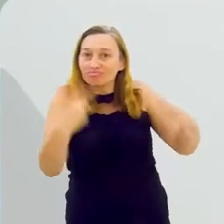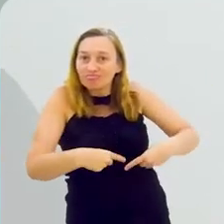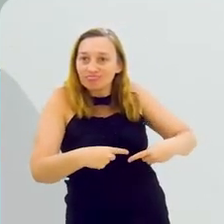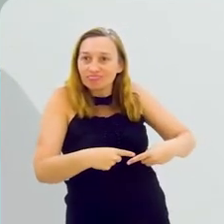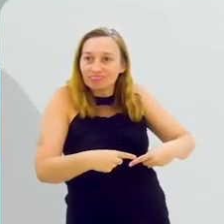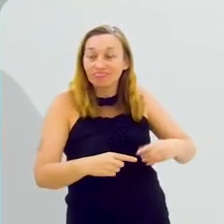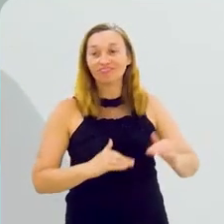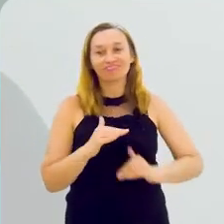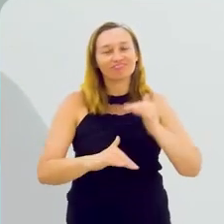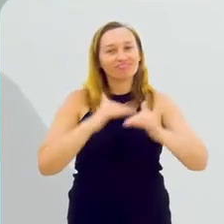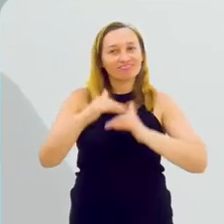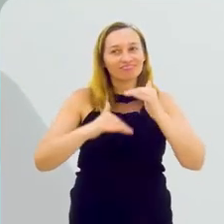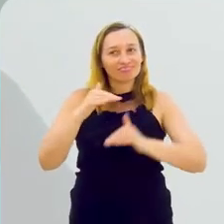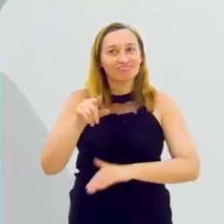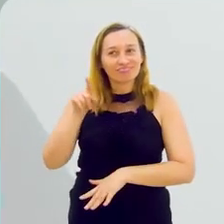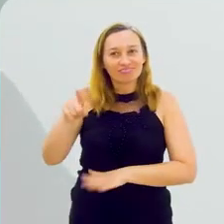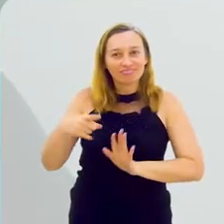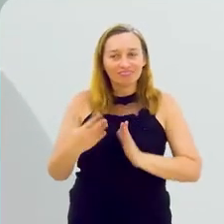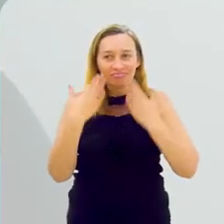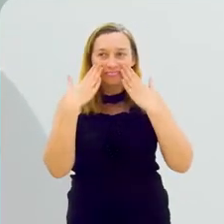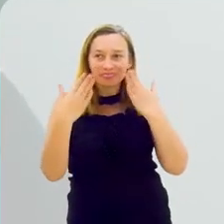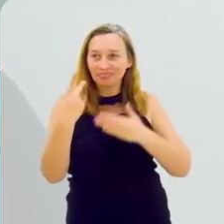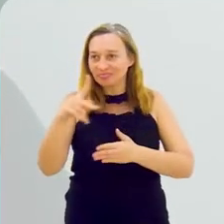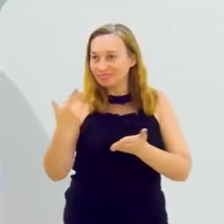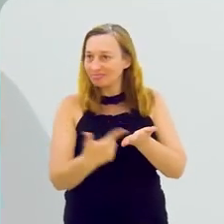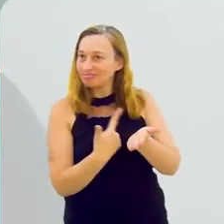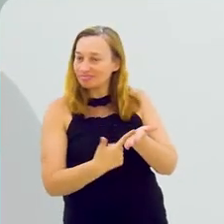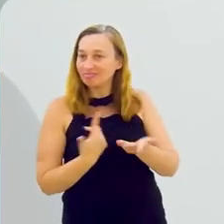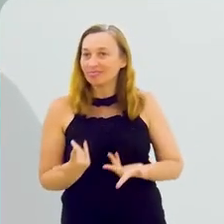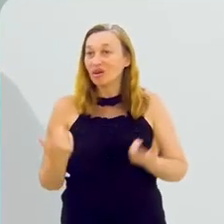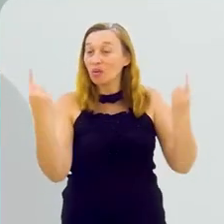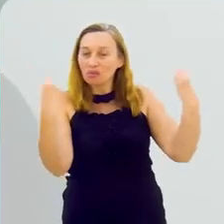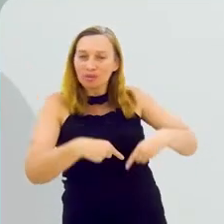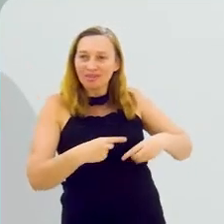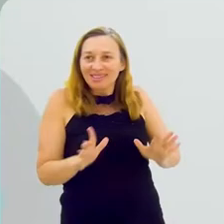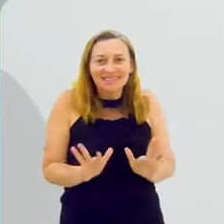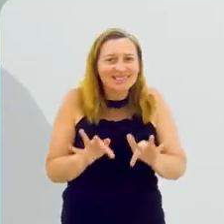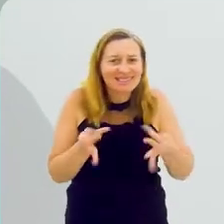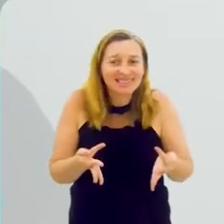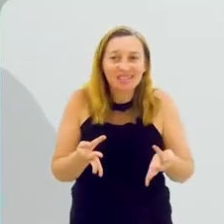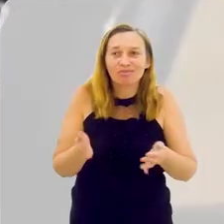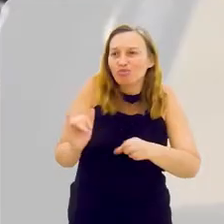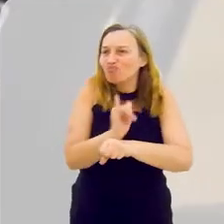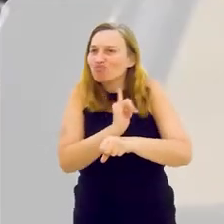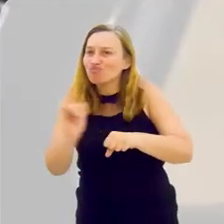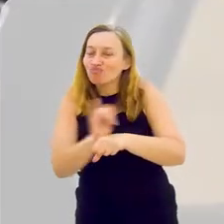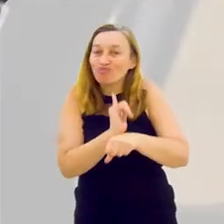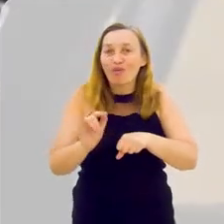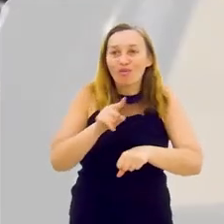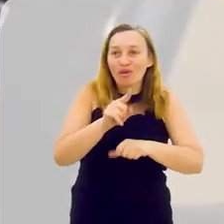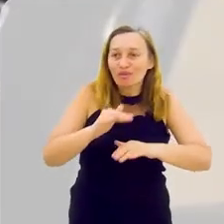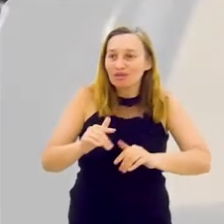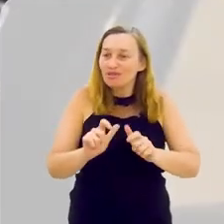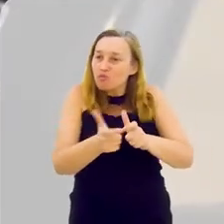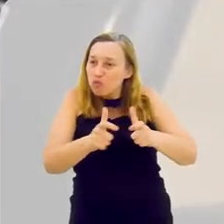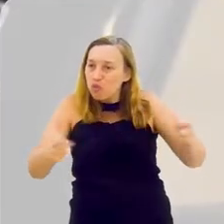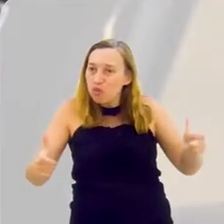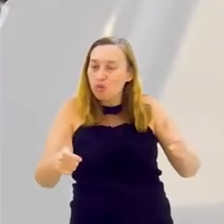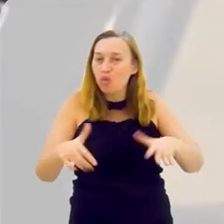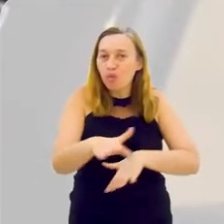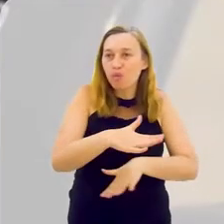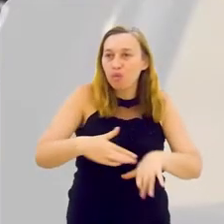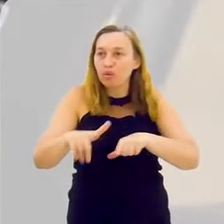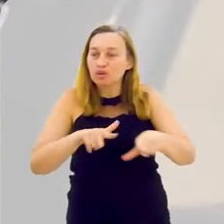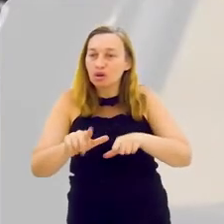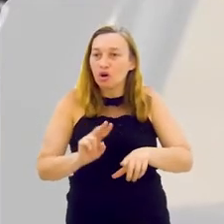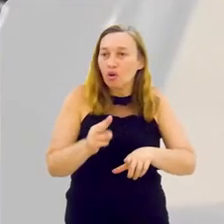quais são os conceitos de competitividade e de desenvolvimento que você apresenta no seu livro. Competitividade, de uma forma simples, é uma